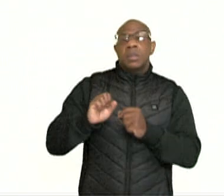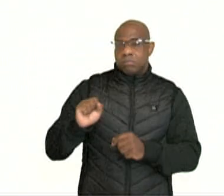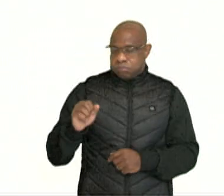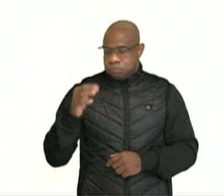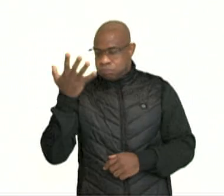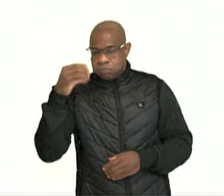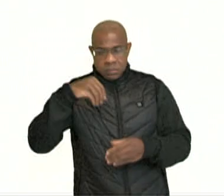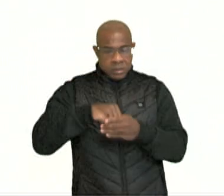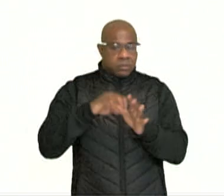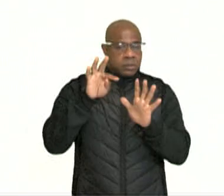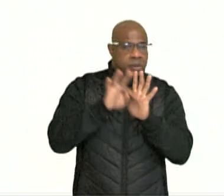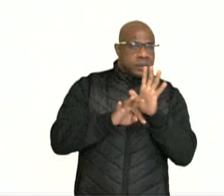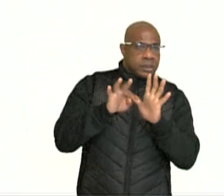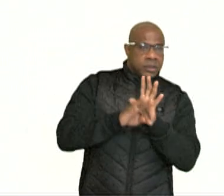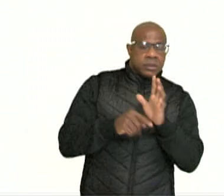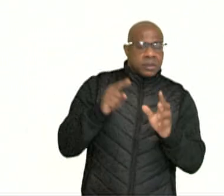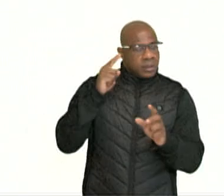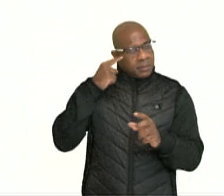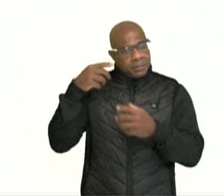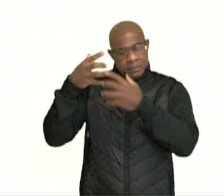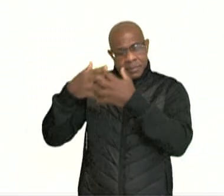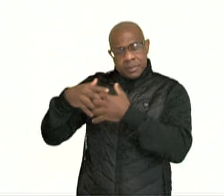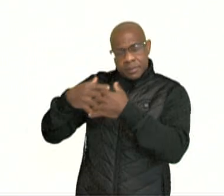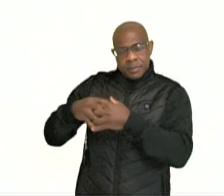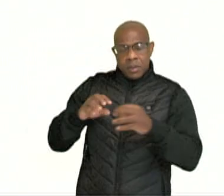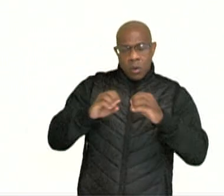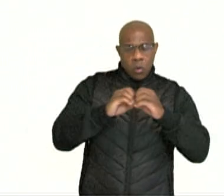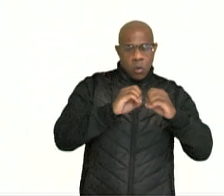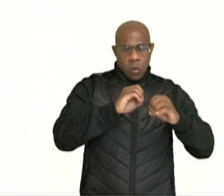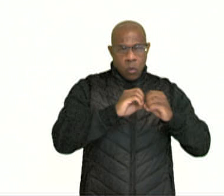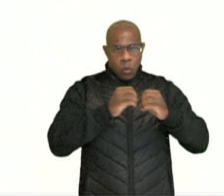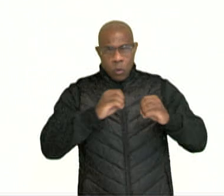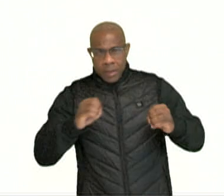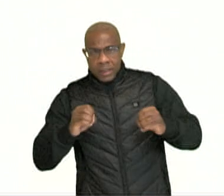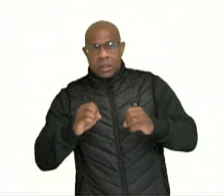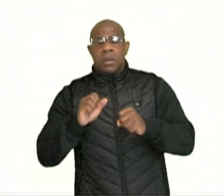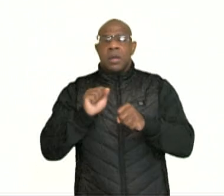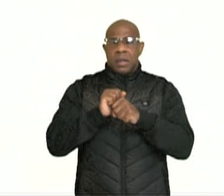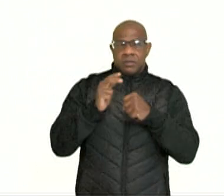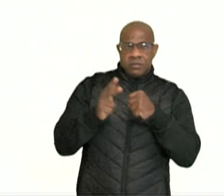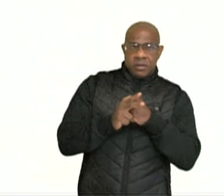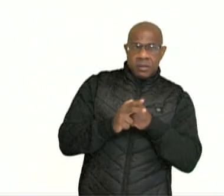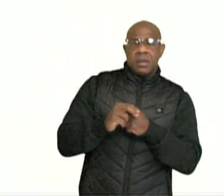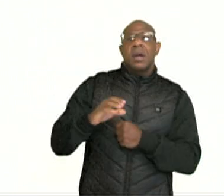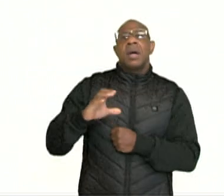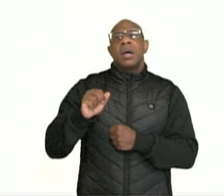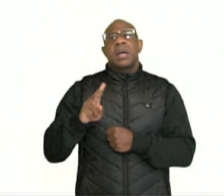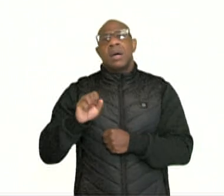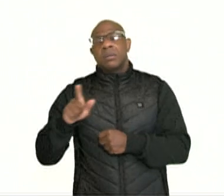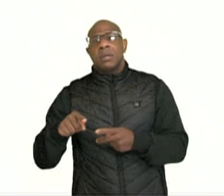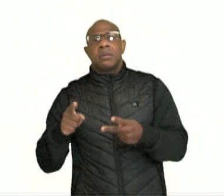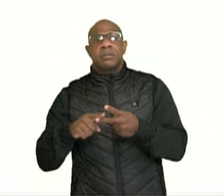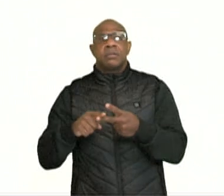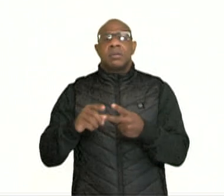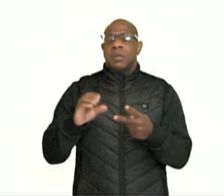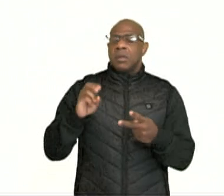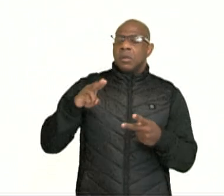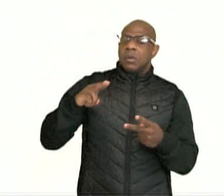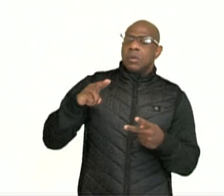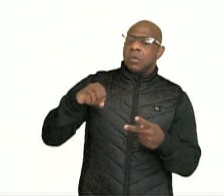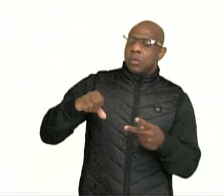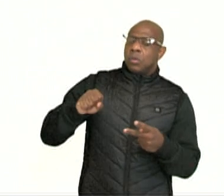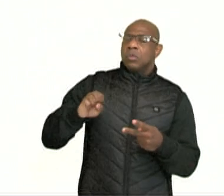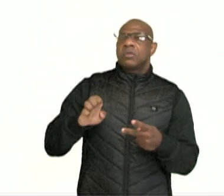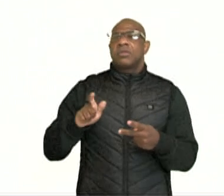de um texto e refletimos sobre as orações subordinadas adverbiais causais e as consecutivas.